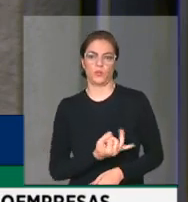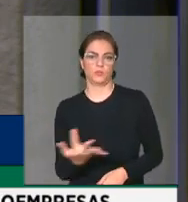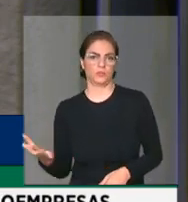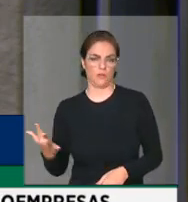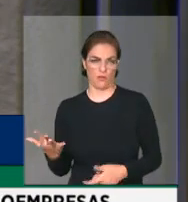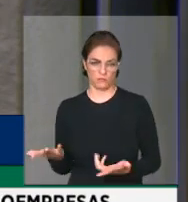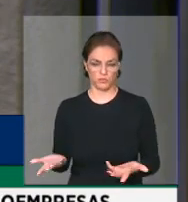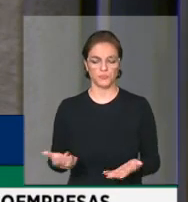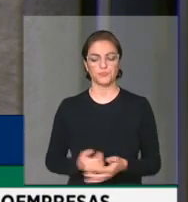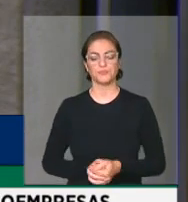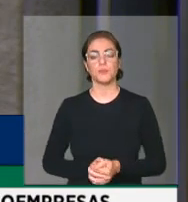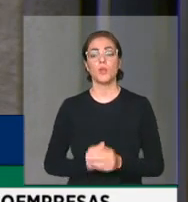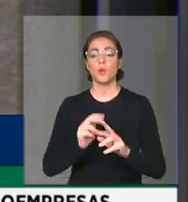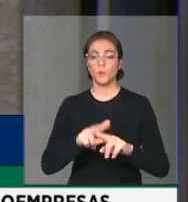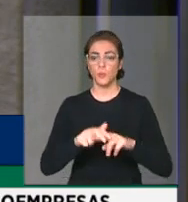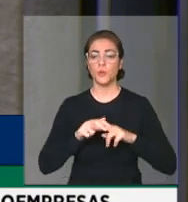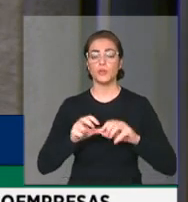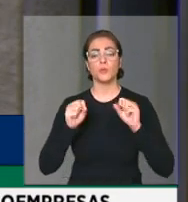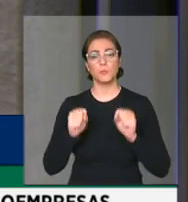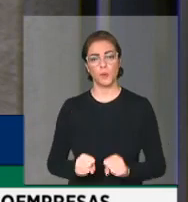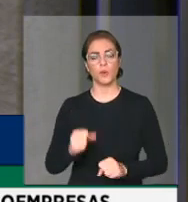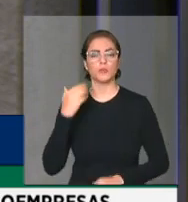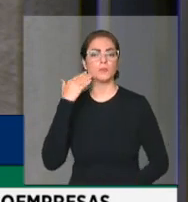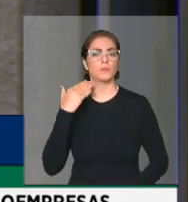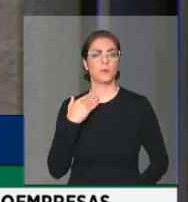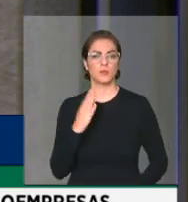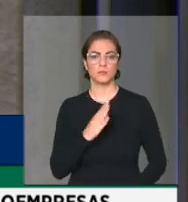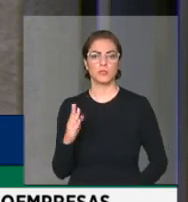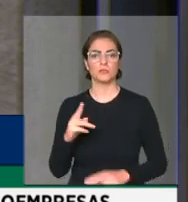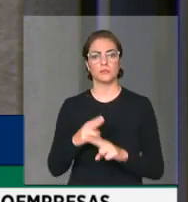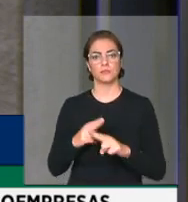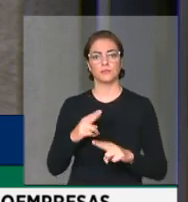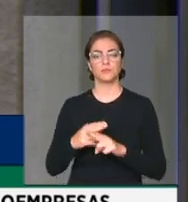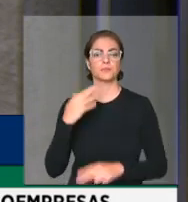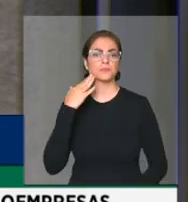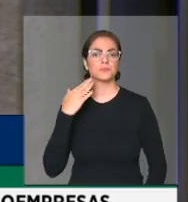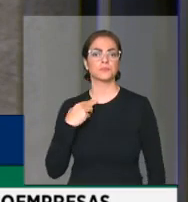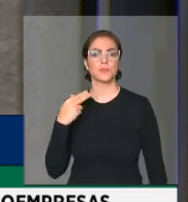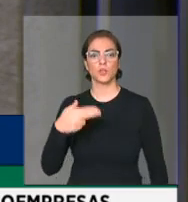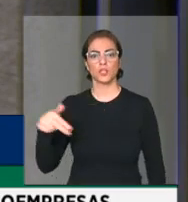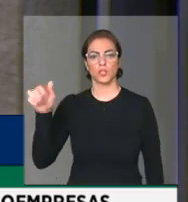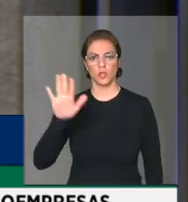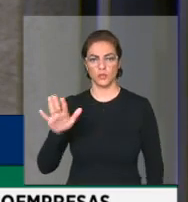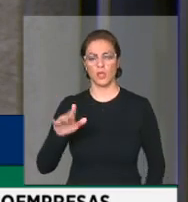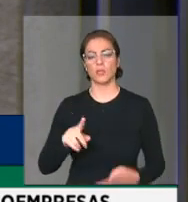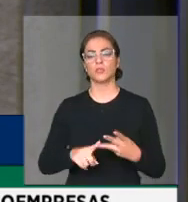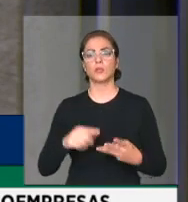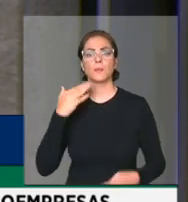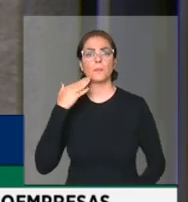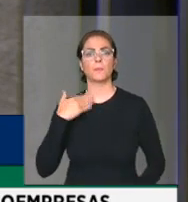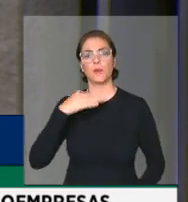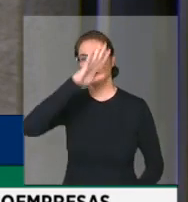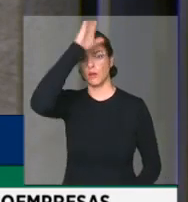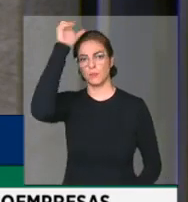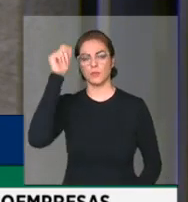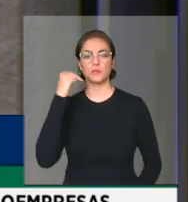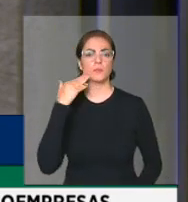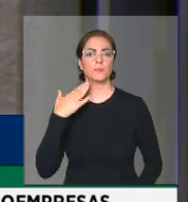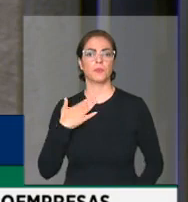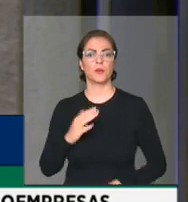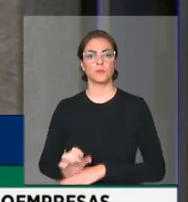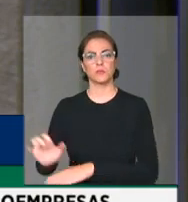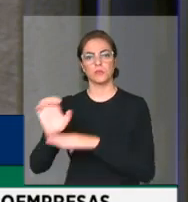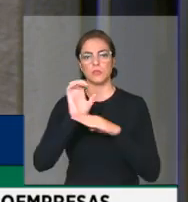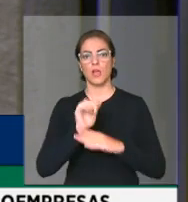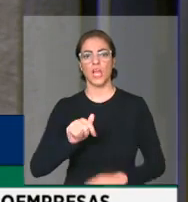Nesse sentido, poderão aderir Banco do Brasil, Caixa Econômica, Banco do Nordeste do Brasil, Banco da Amazônia, bancos